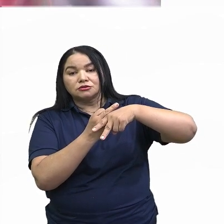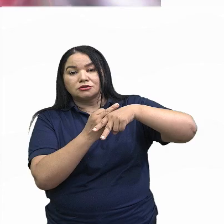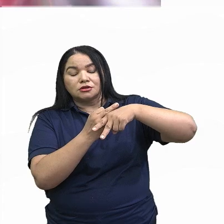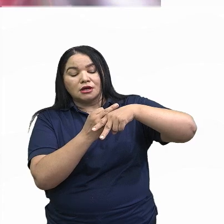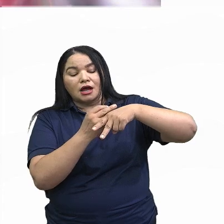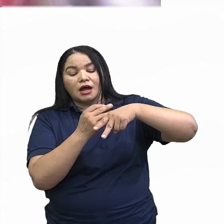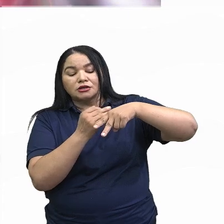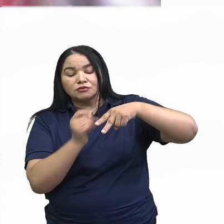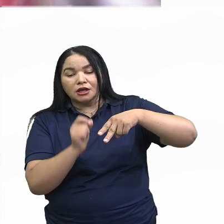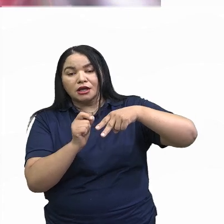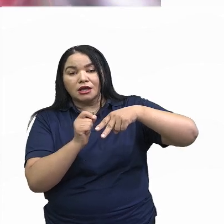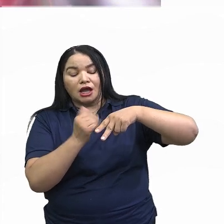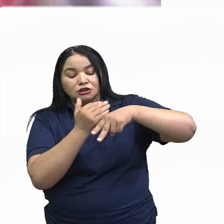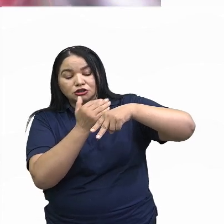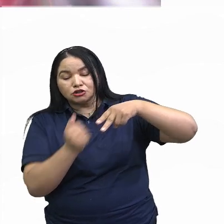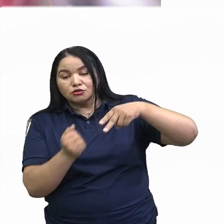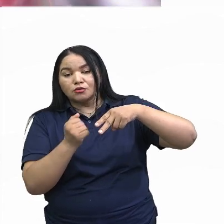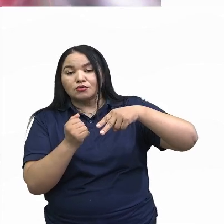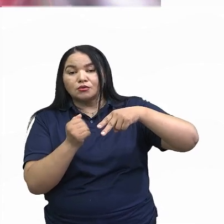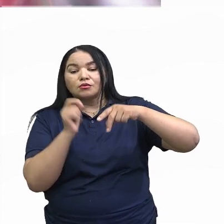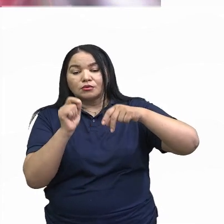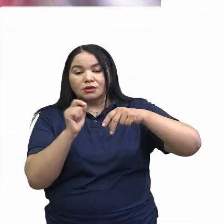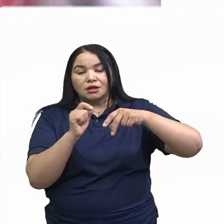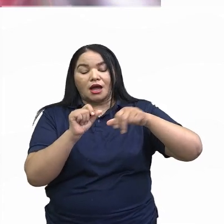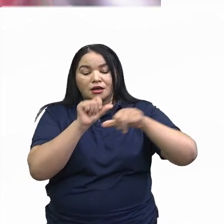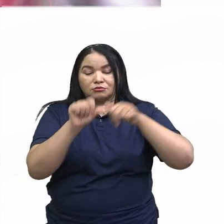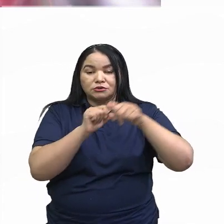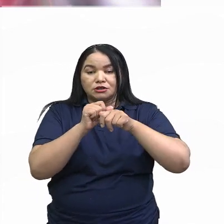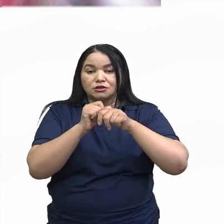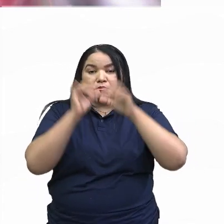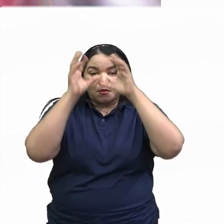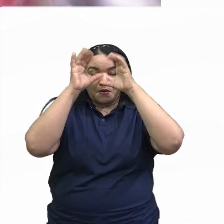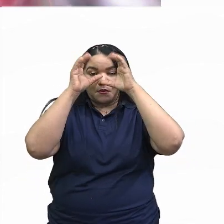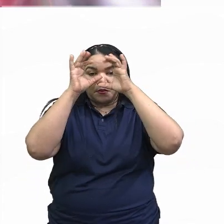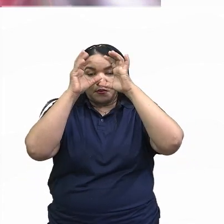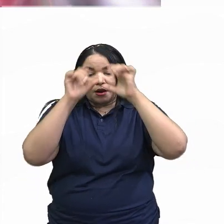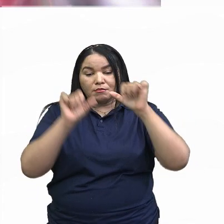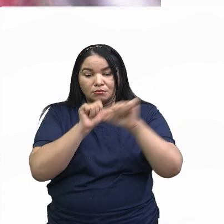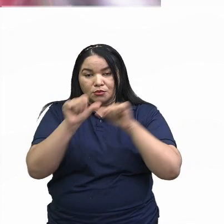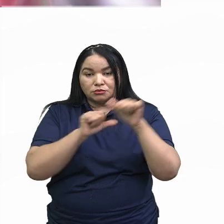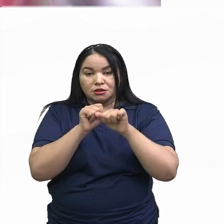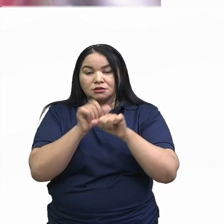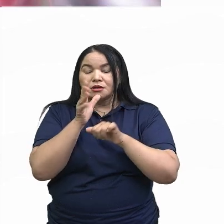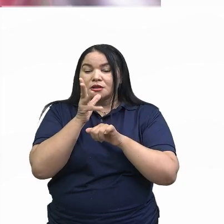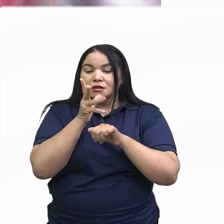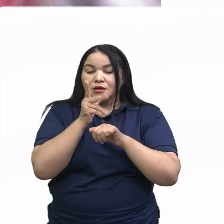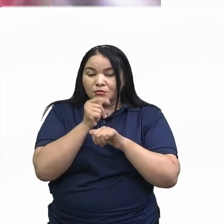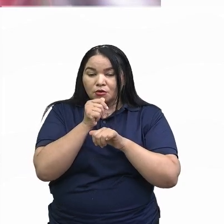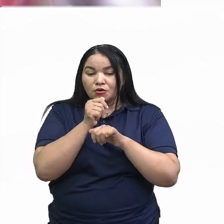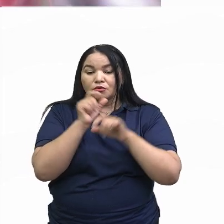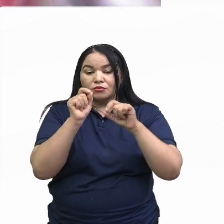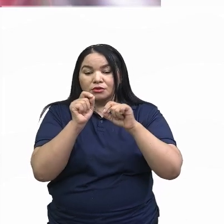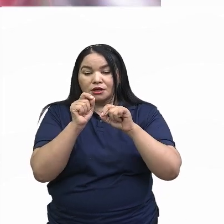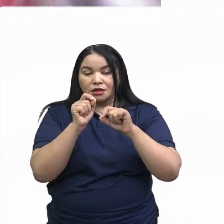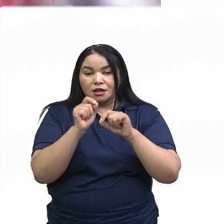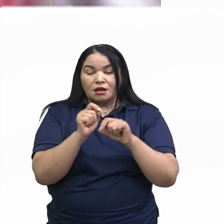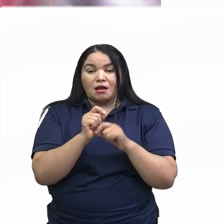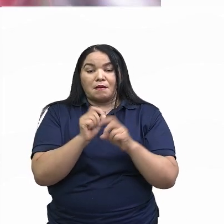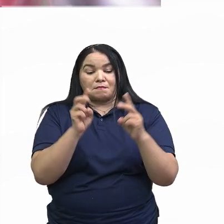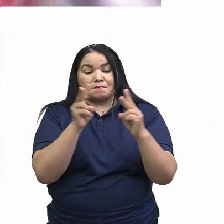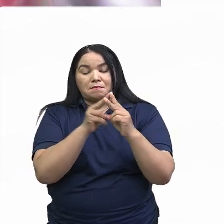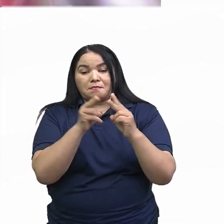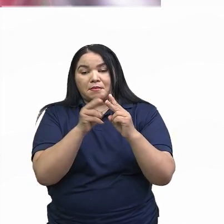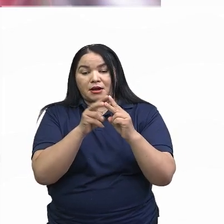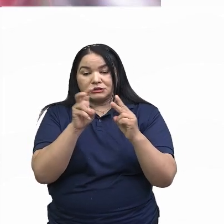causa anomalias faciais e retardo mental. Observe que essa deleção acontece lá no par 5, onde está